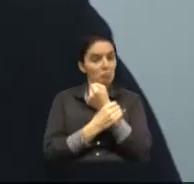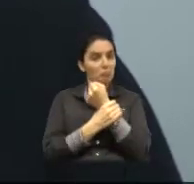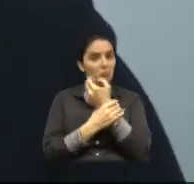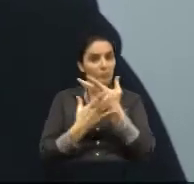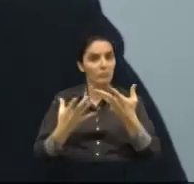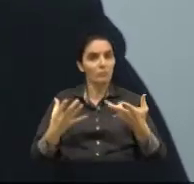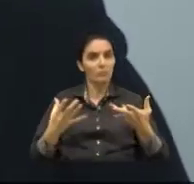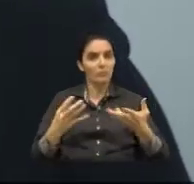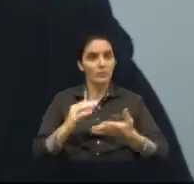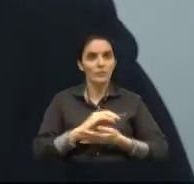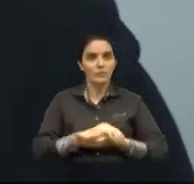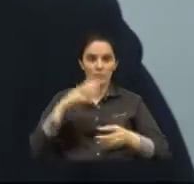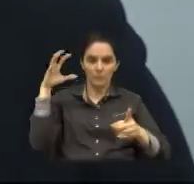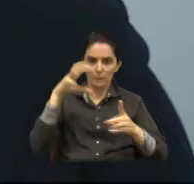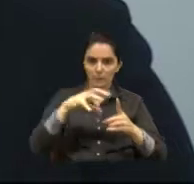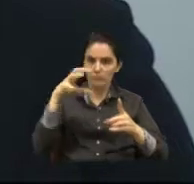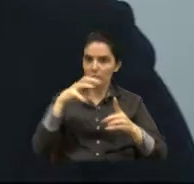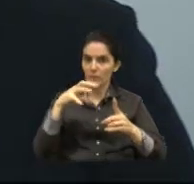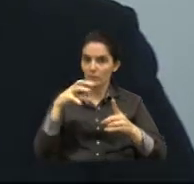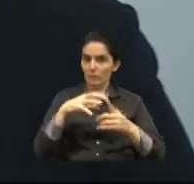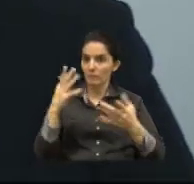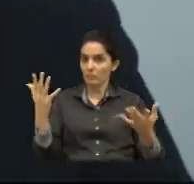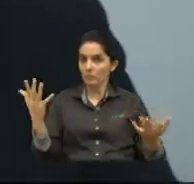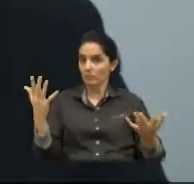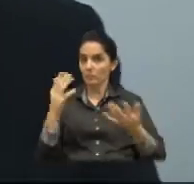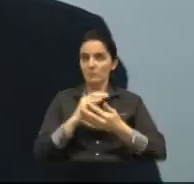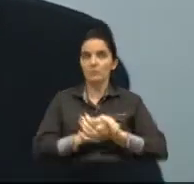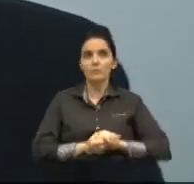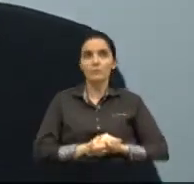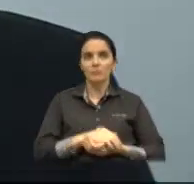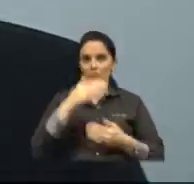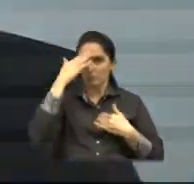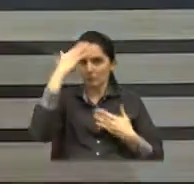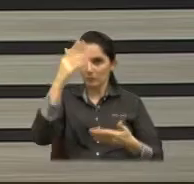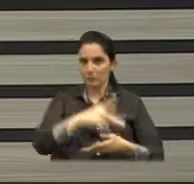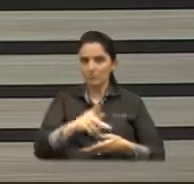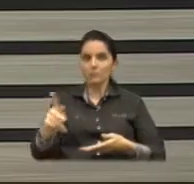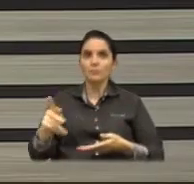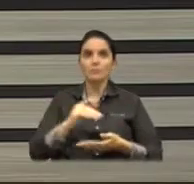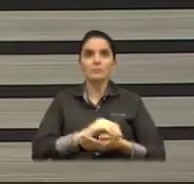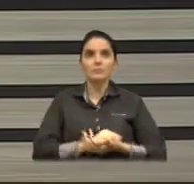sofrendo ameaças, falando que tinha pessoas querendo boicotar a CPI. Obrigado, presidente.